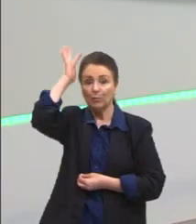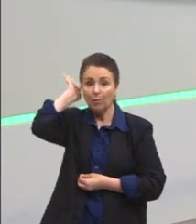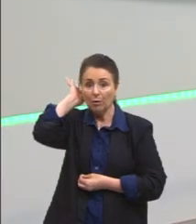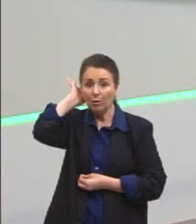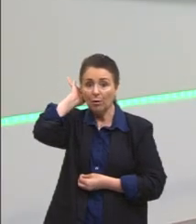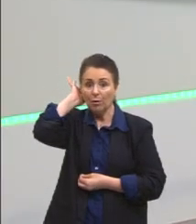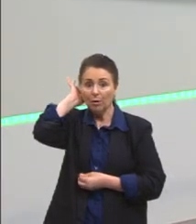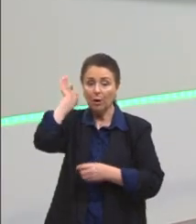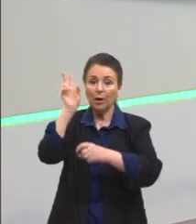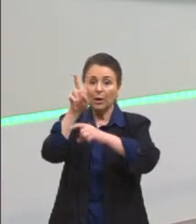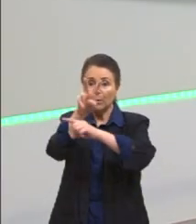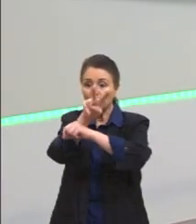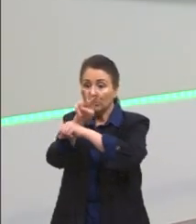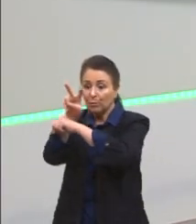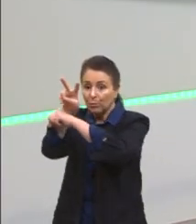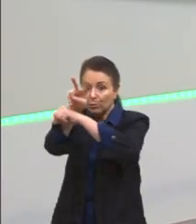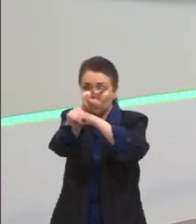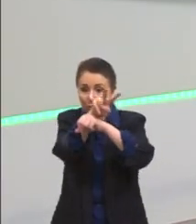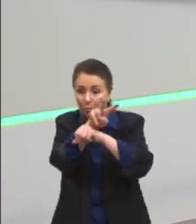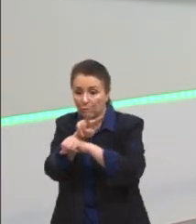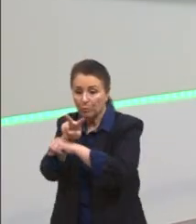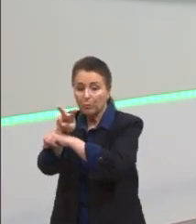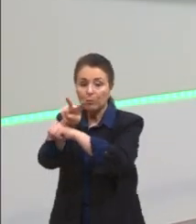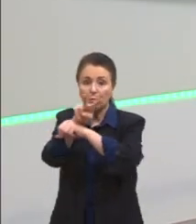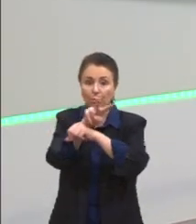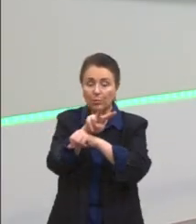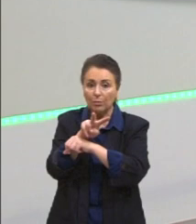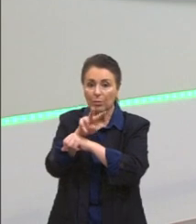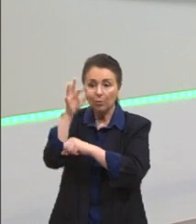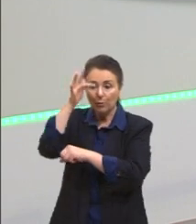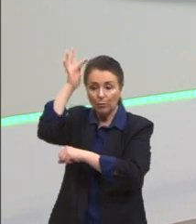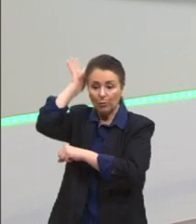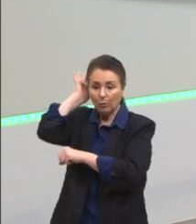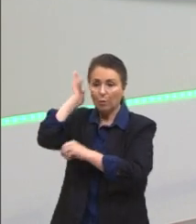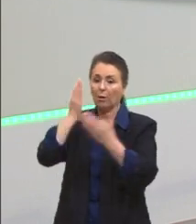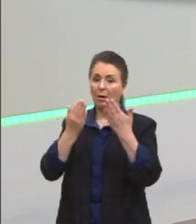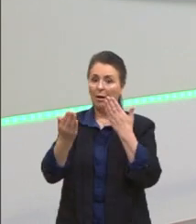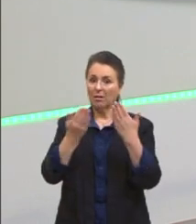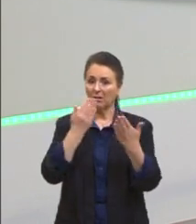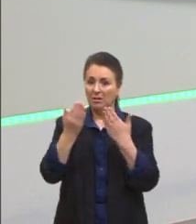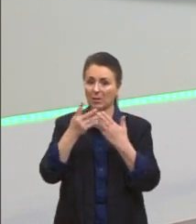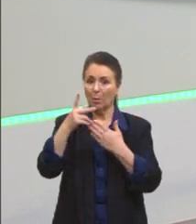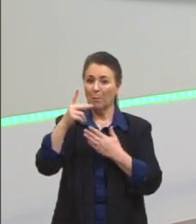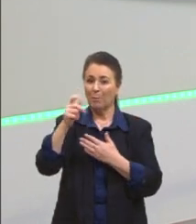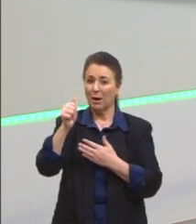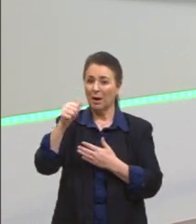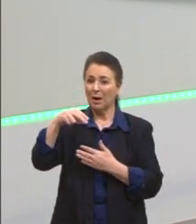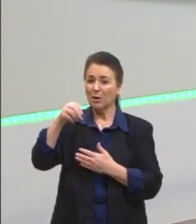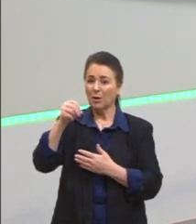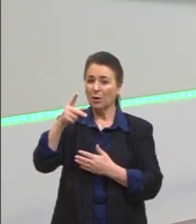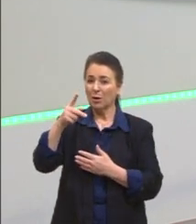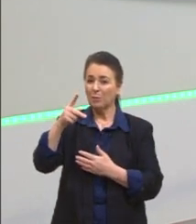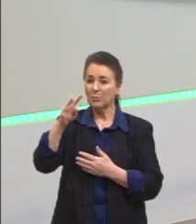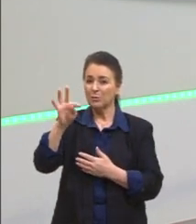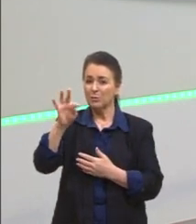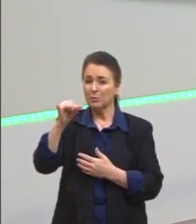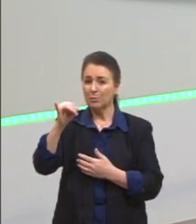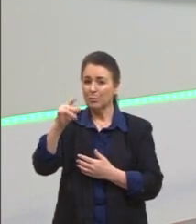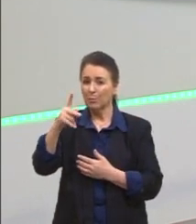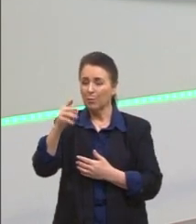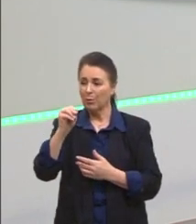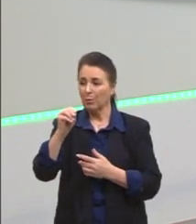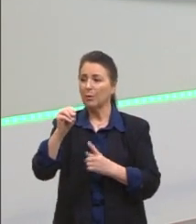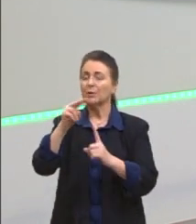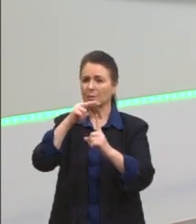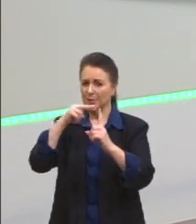é de origem lá do Jeremy benton E aí depois o focou Analisa de novo essa questão do panóptico né a disciplina porque veja